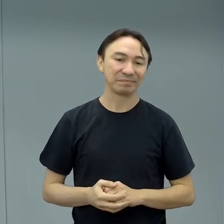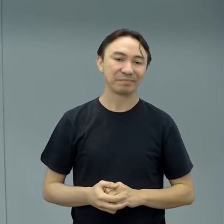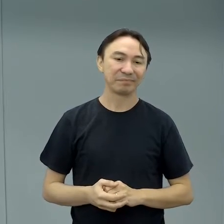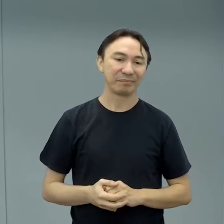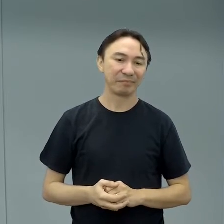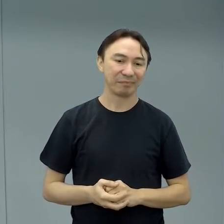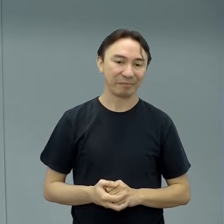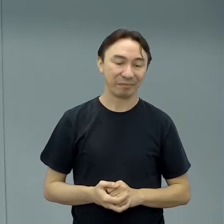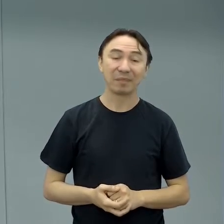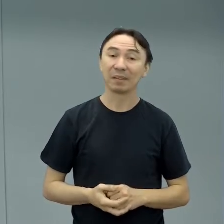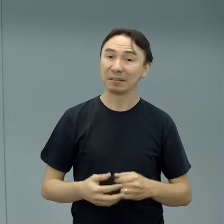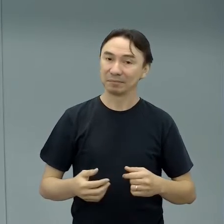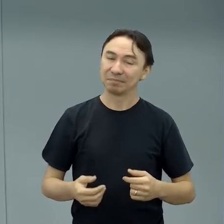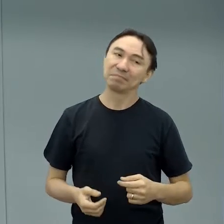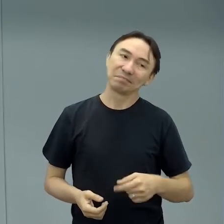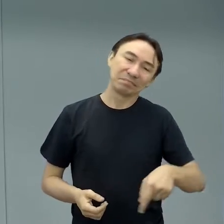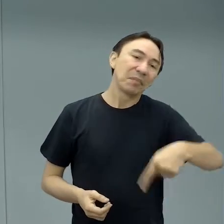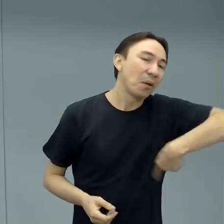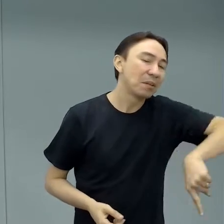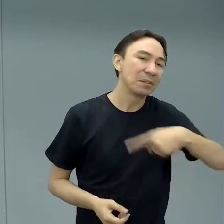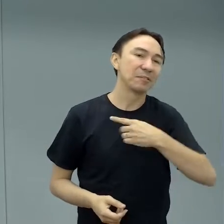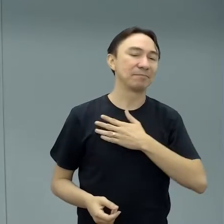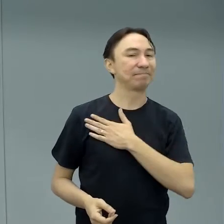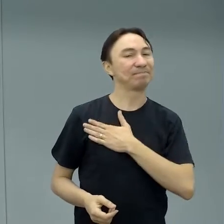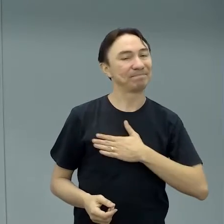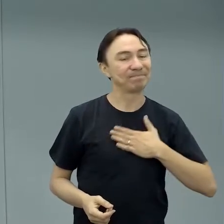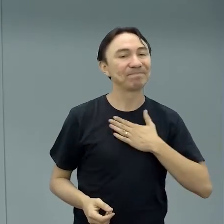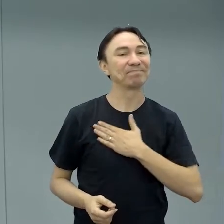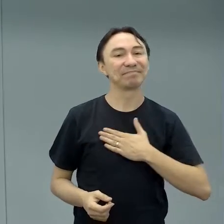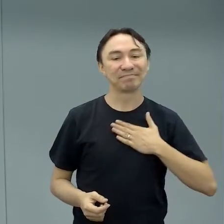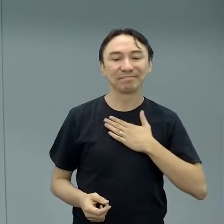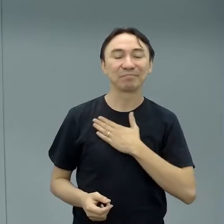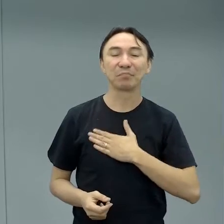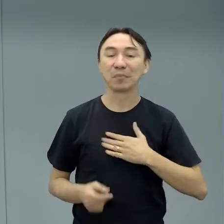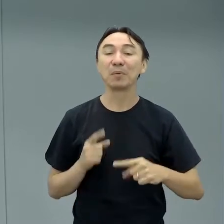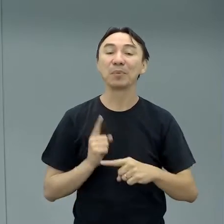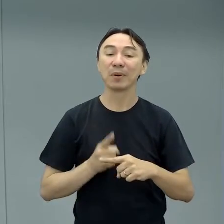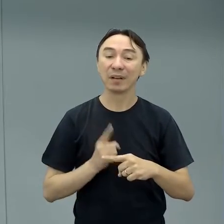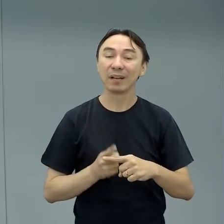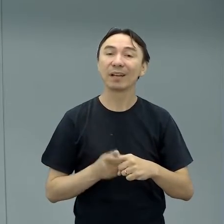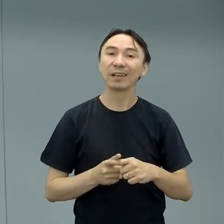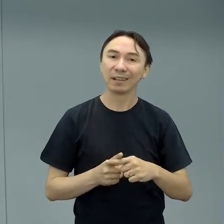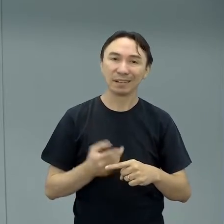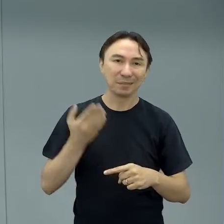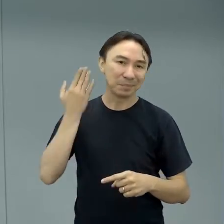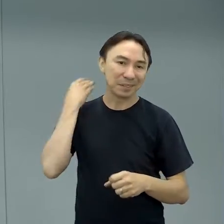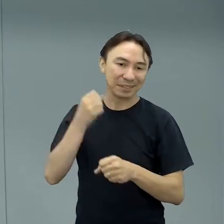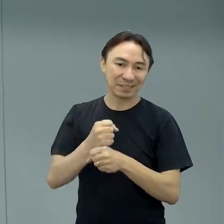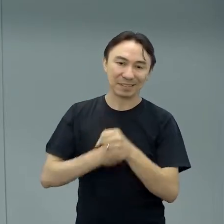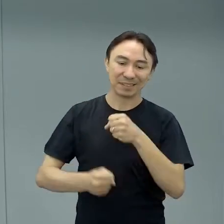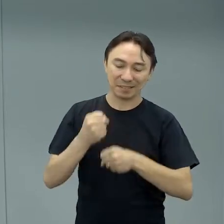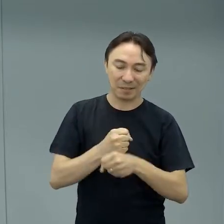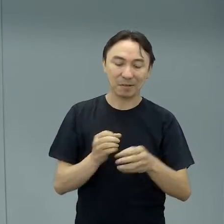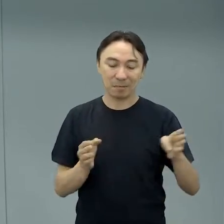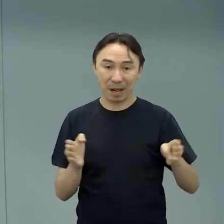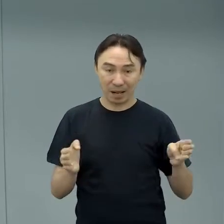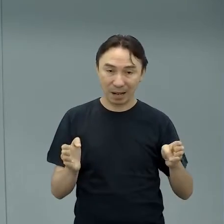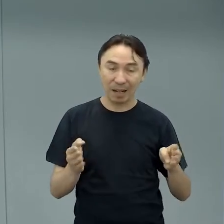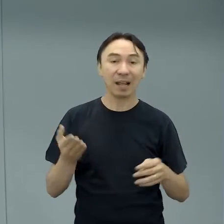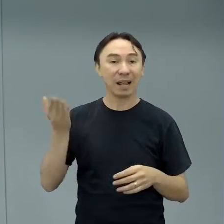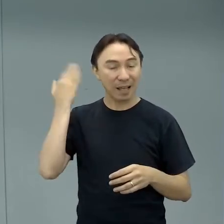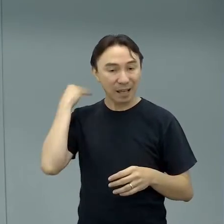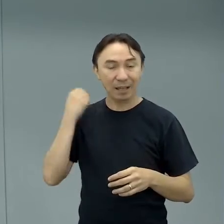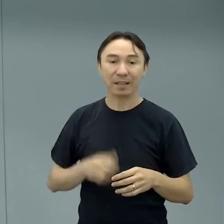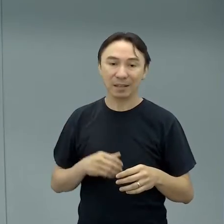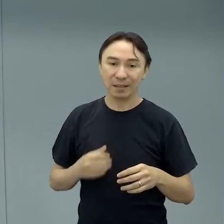foi muito gratificante para nós, né? Porque depois, nesse ano, é que foram introduzidos os intérpretes